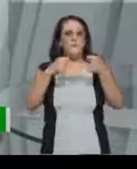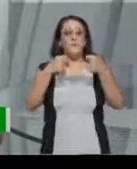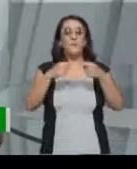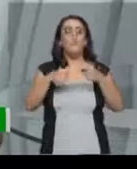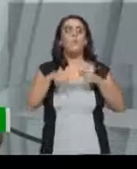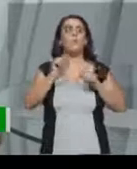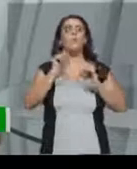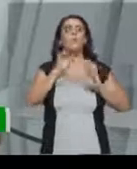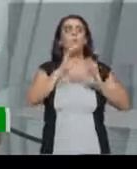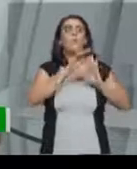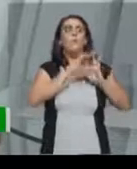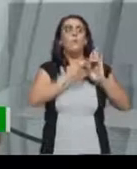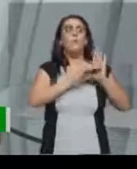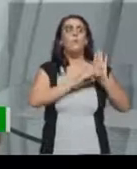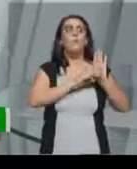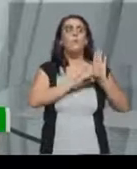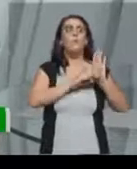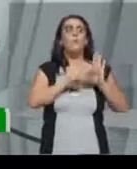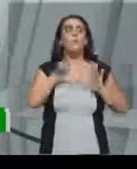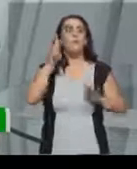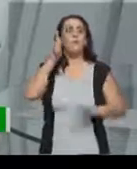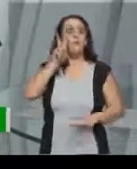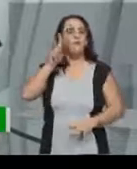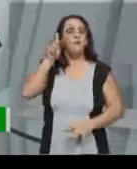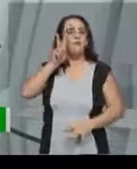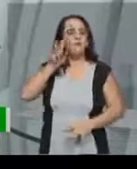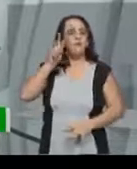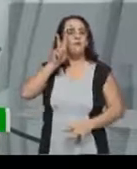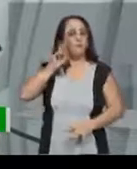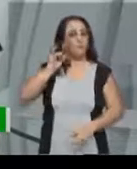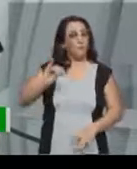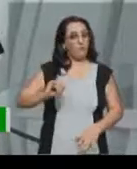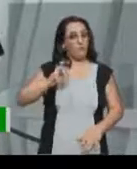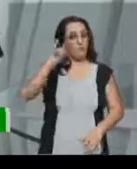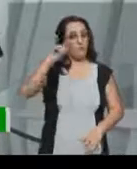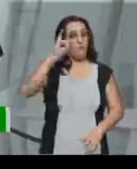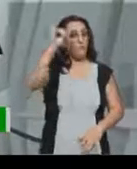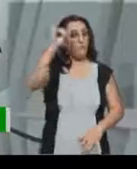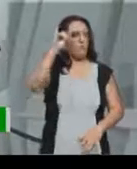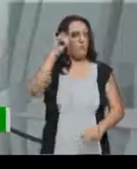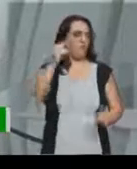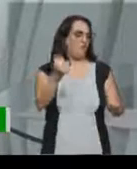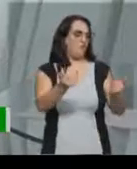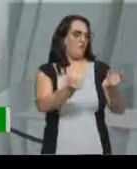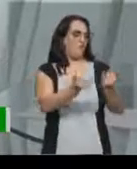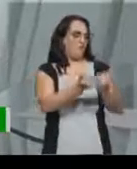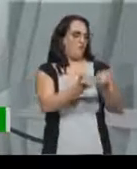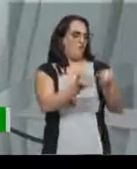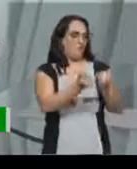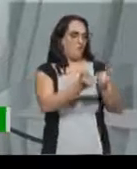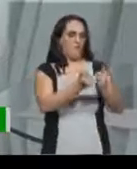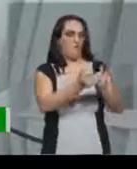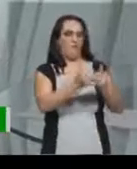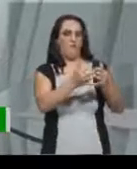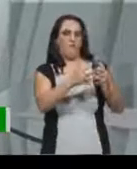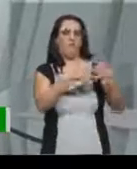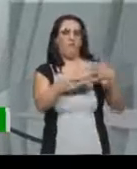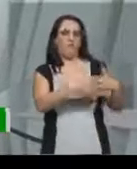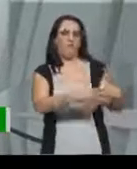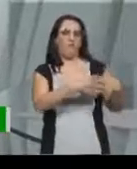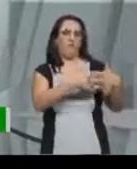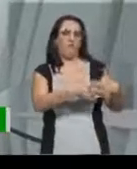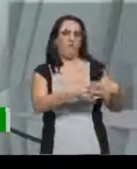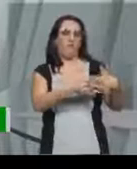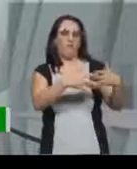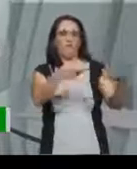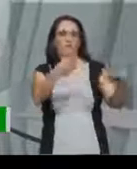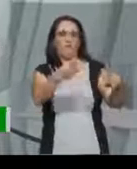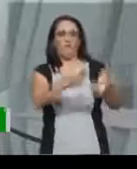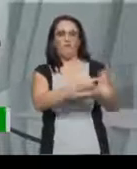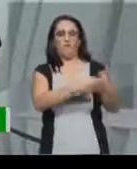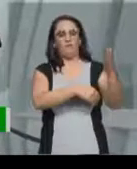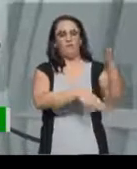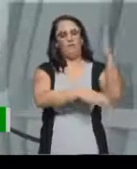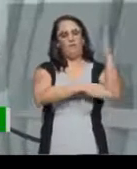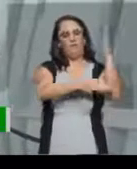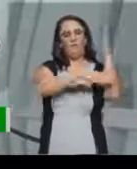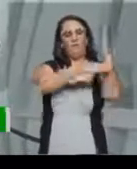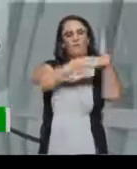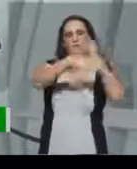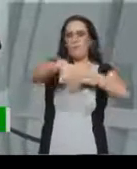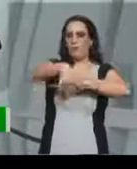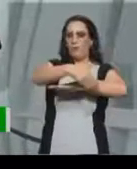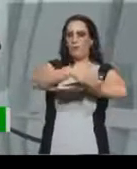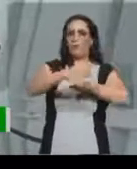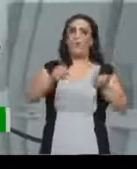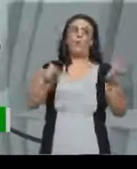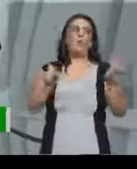ser relevante. Não é fofoca, né? A confusão ali do condomínio, na rua e tal,